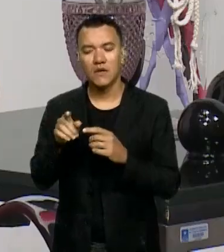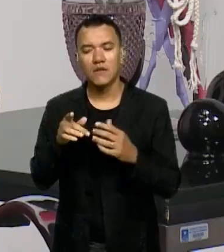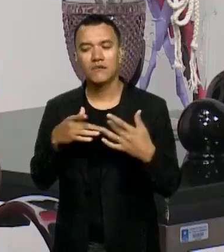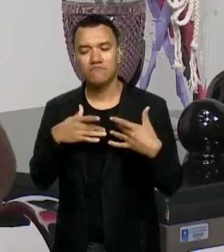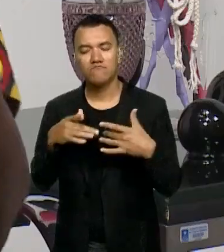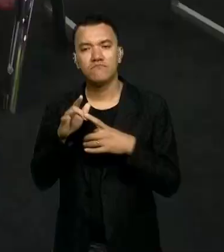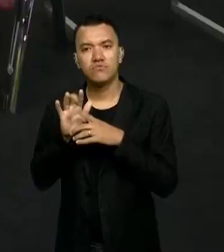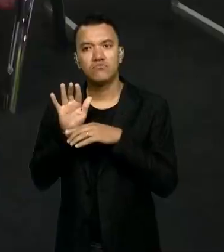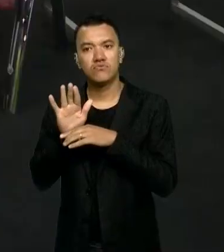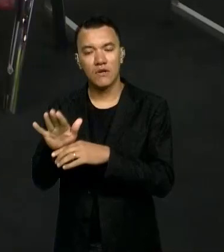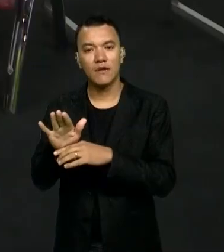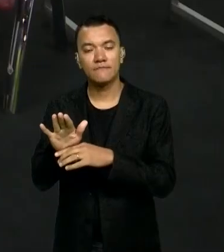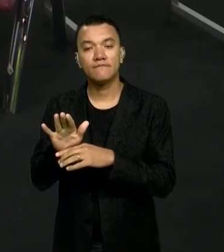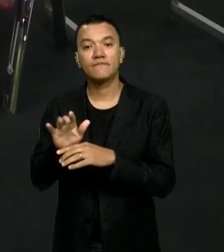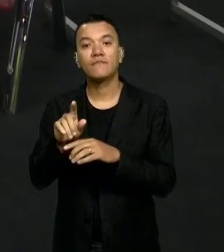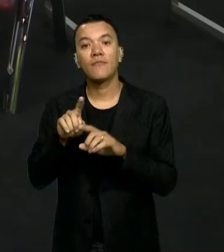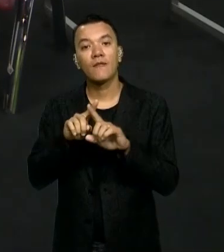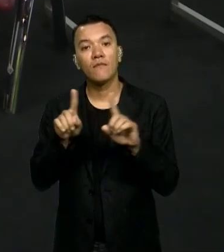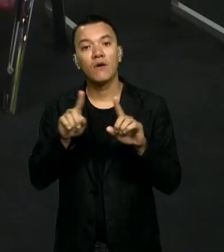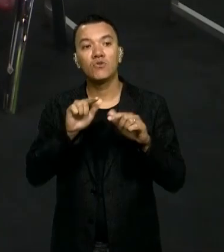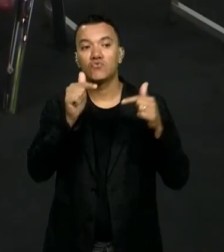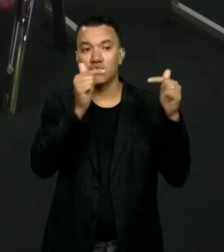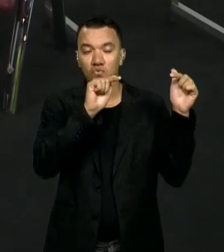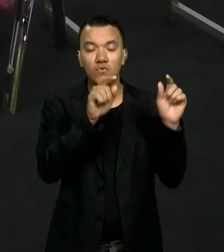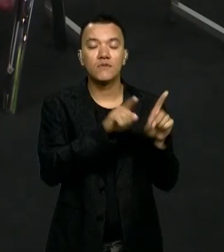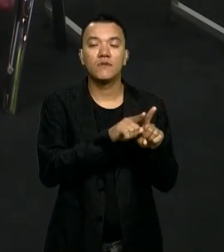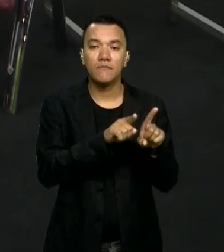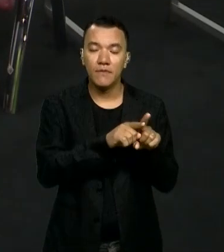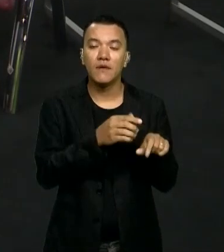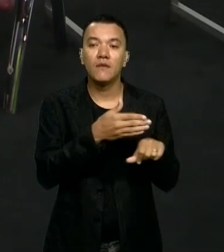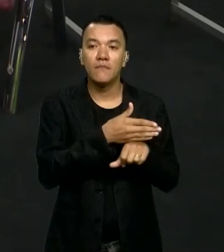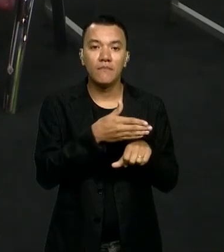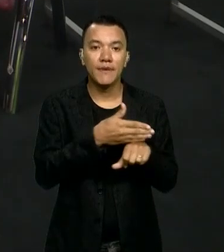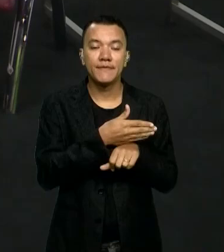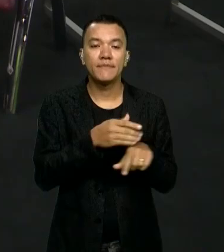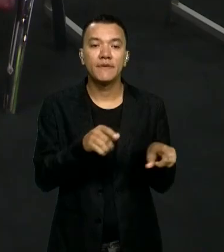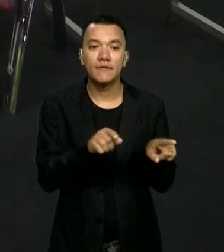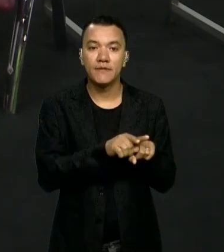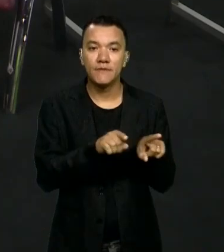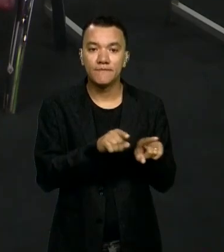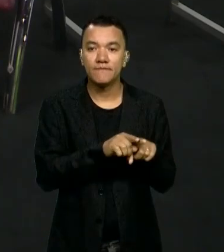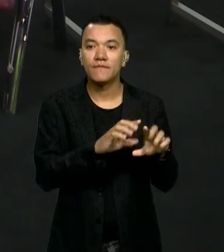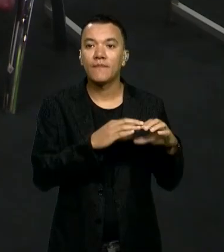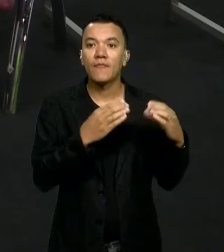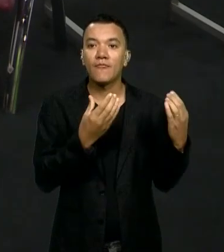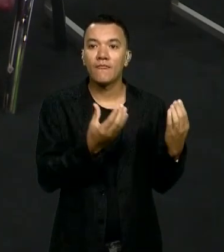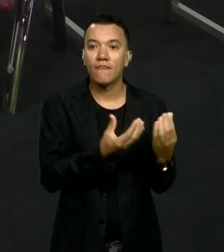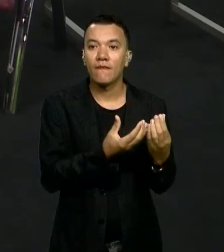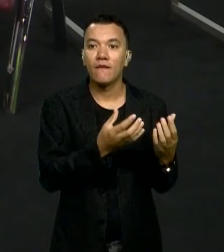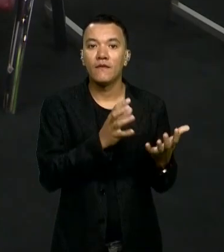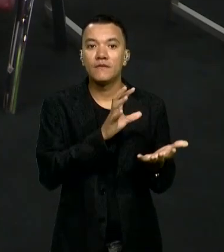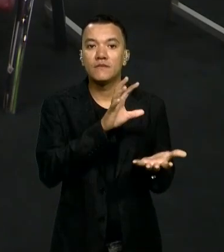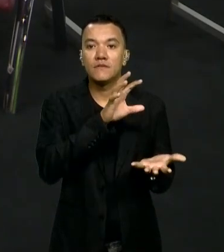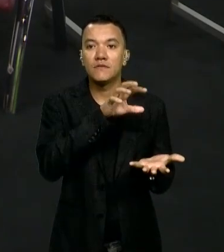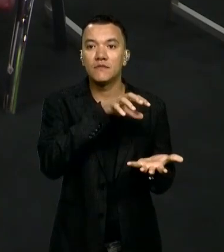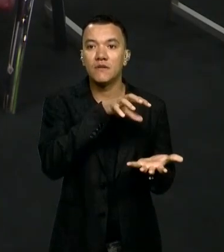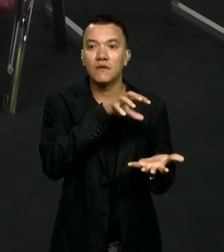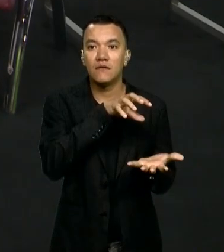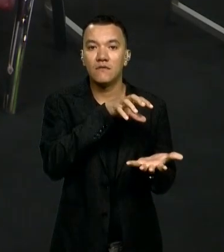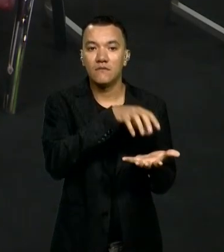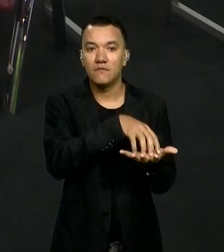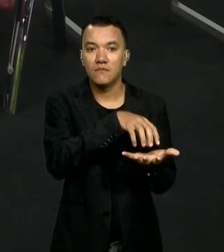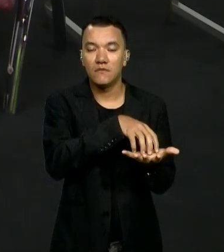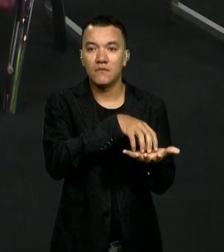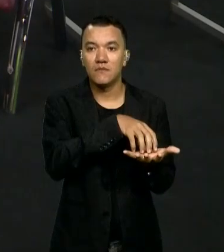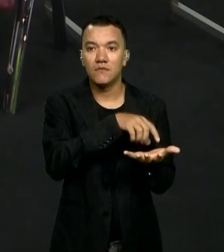momento. Mas nós outros também tivemos a participação também da comunidade central, que a comunidade que